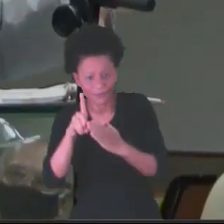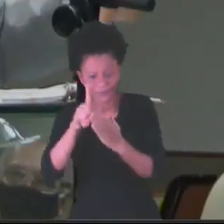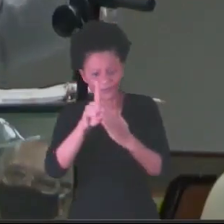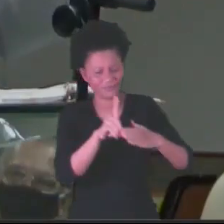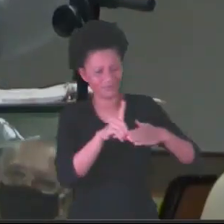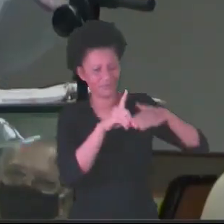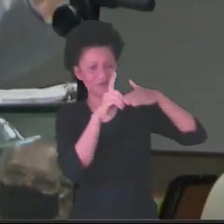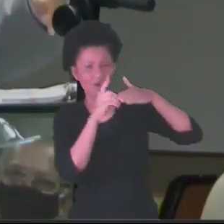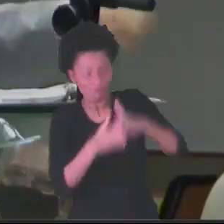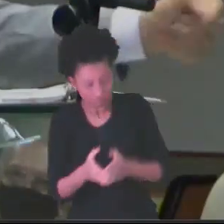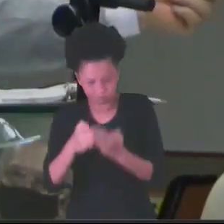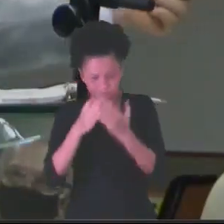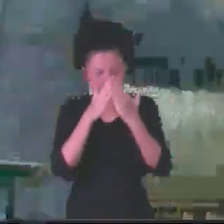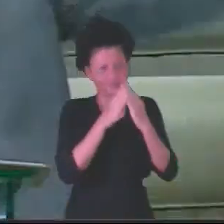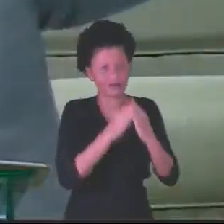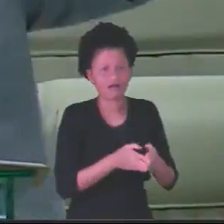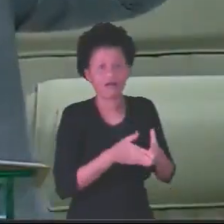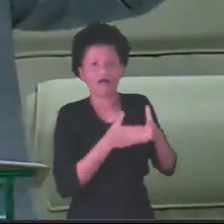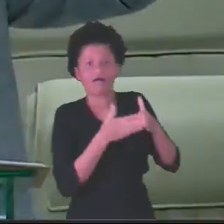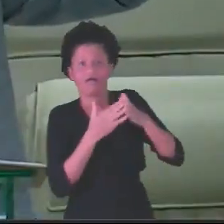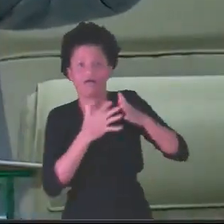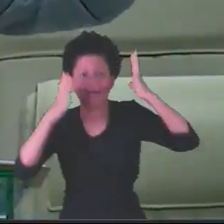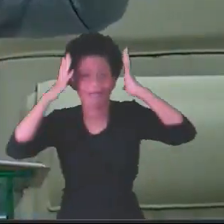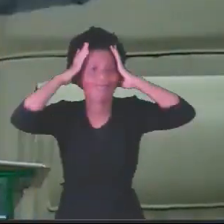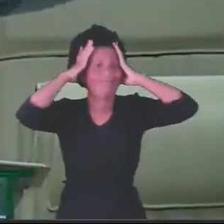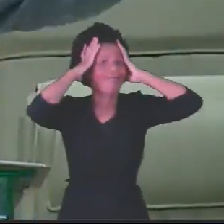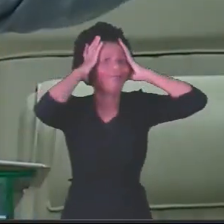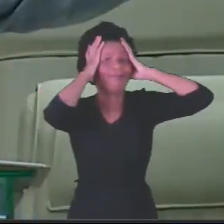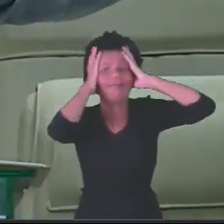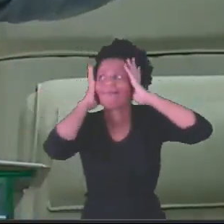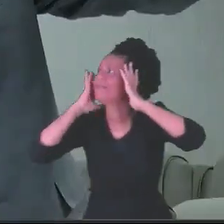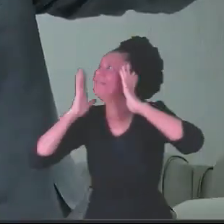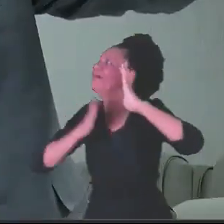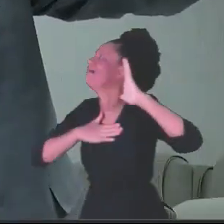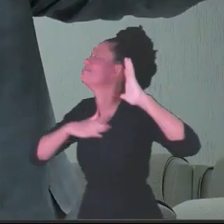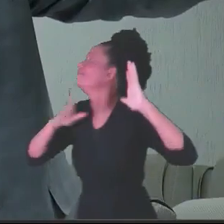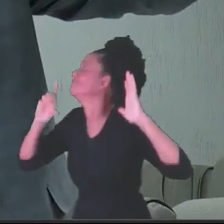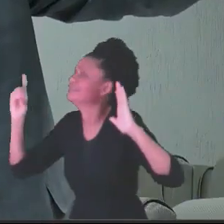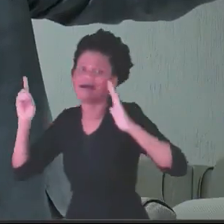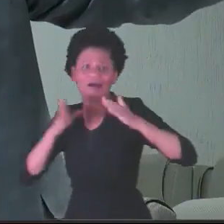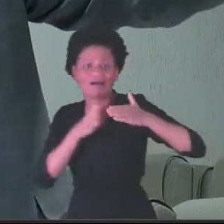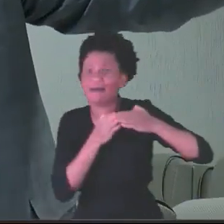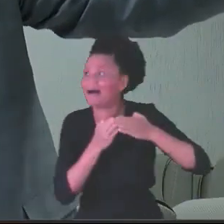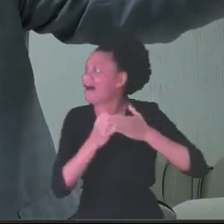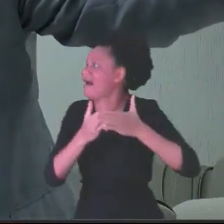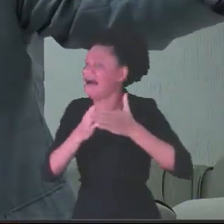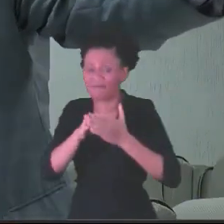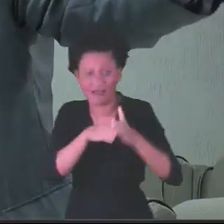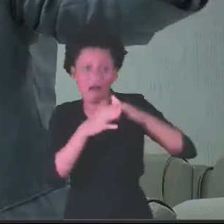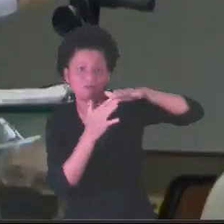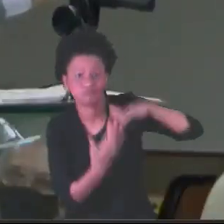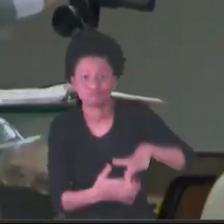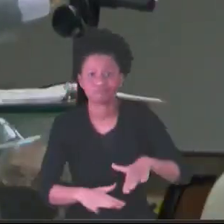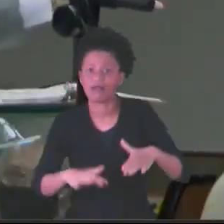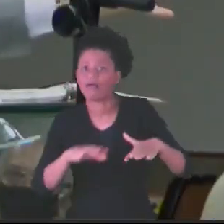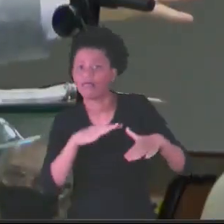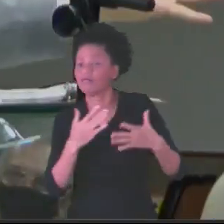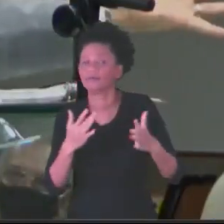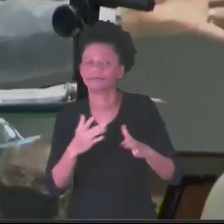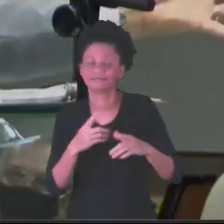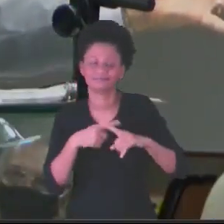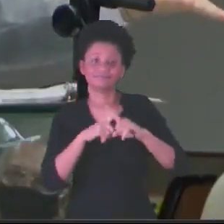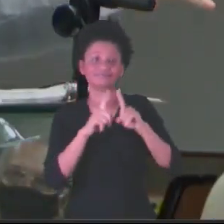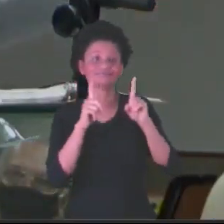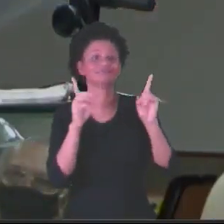a entrar no barco e a gente coloca a mão na cabeça e aí neuza o barco vai naufragar mas